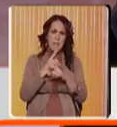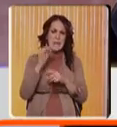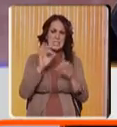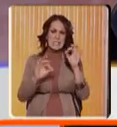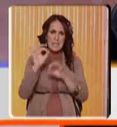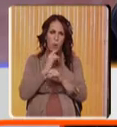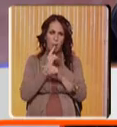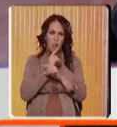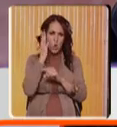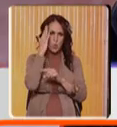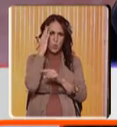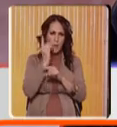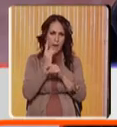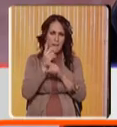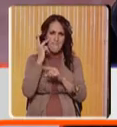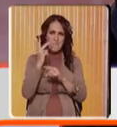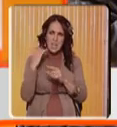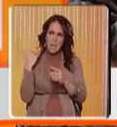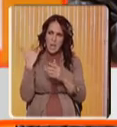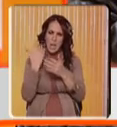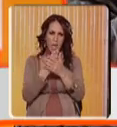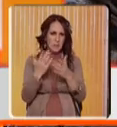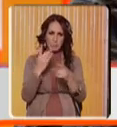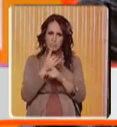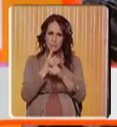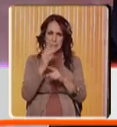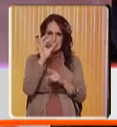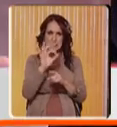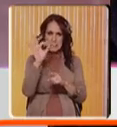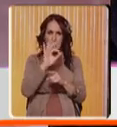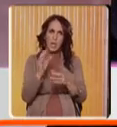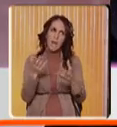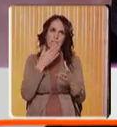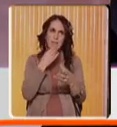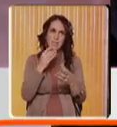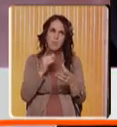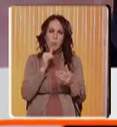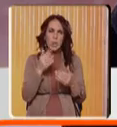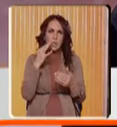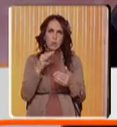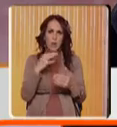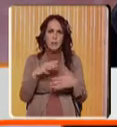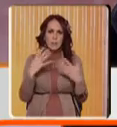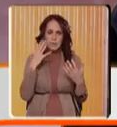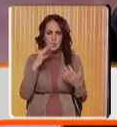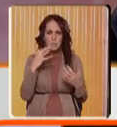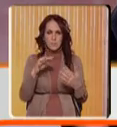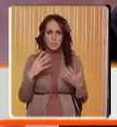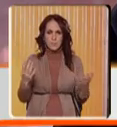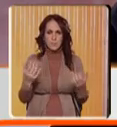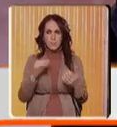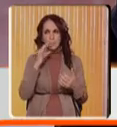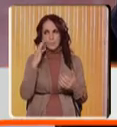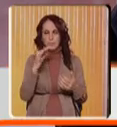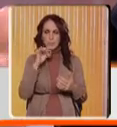mesmo número, assim, em termos gerais. Ao longo da vida? Ao longo da vida. Claro que houve um envelhecimento, elas vão morrendo naturalmente, um fenómeno que se chama apoptose, que é a